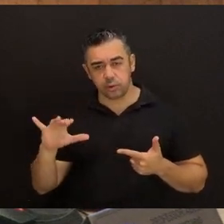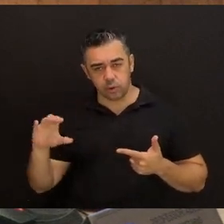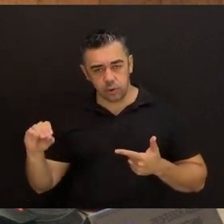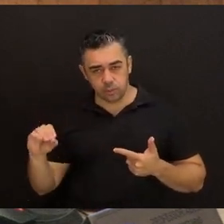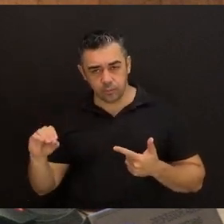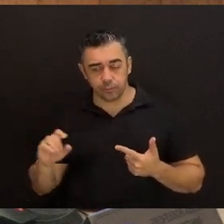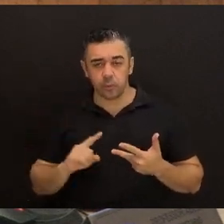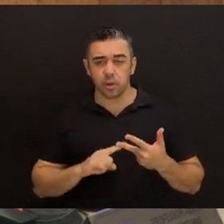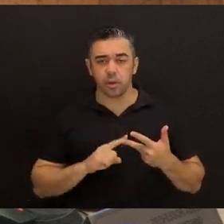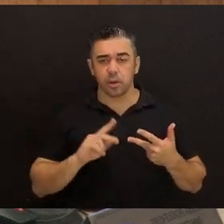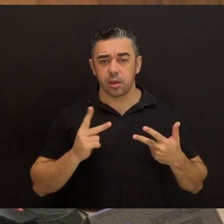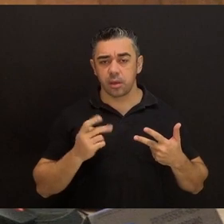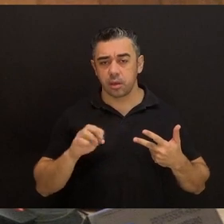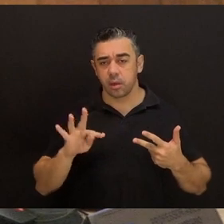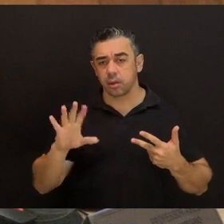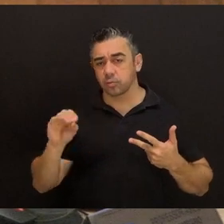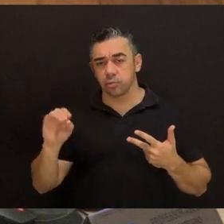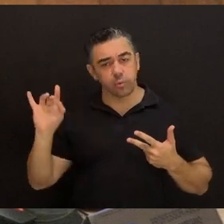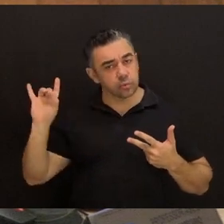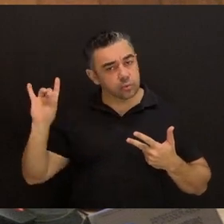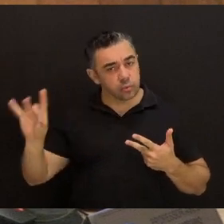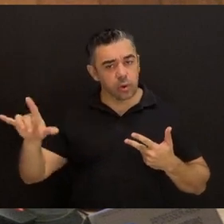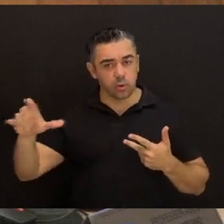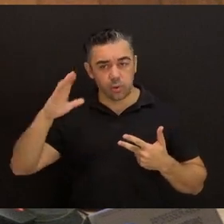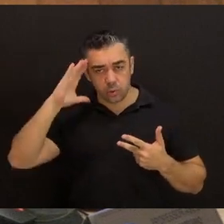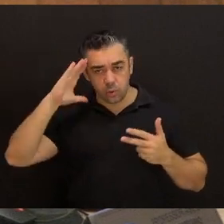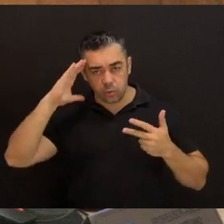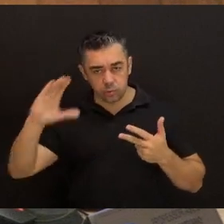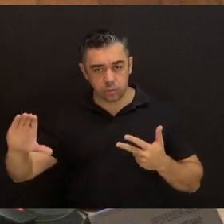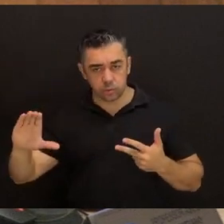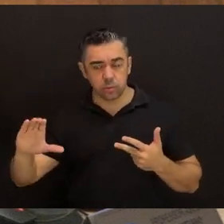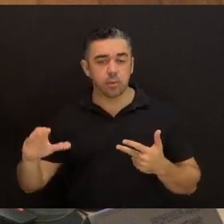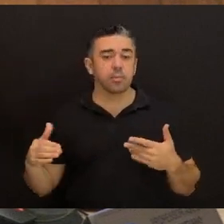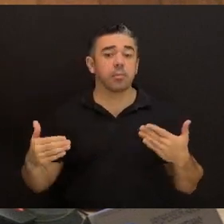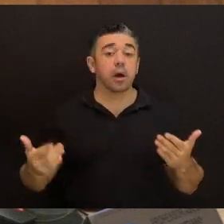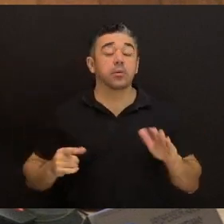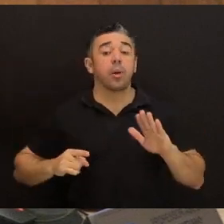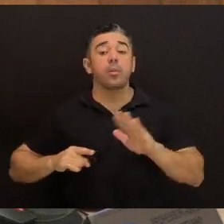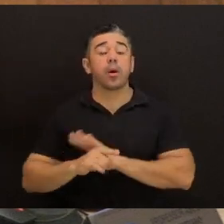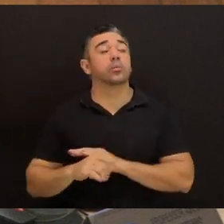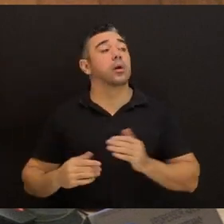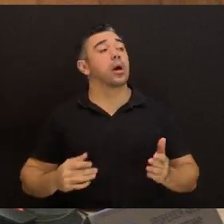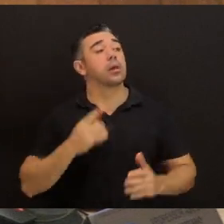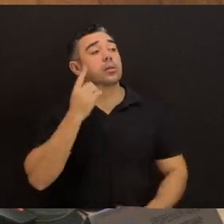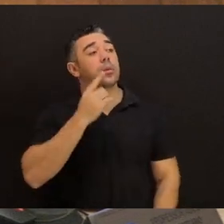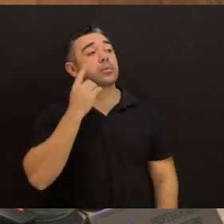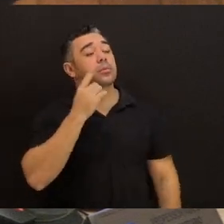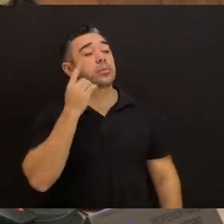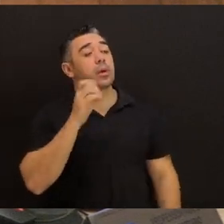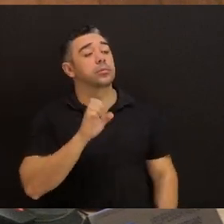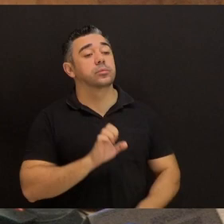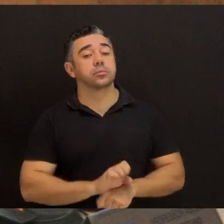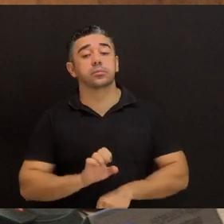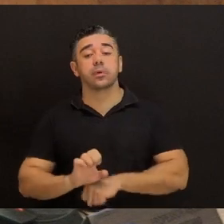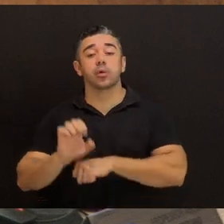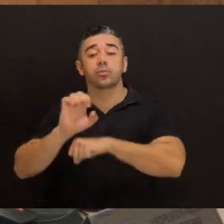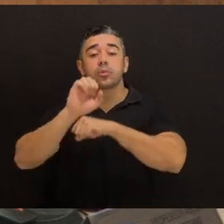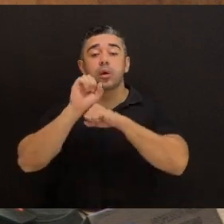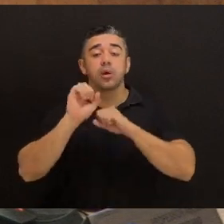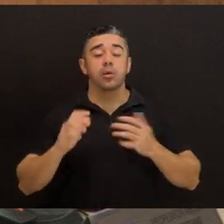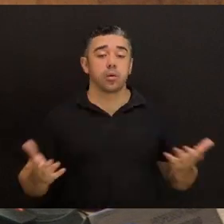exclusivo para Curitiba mas cadê os nossos deputado estadual que só sai aí nas fotinhos nos eventos